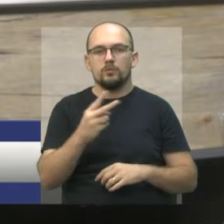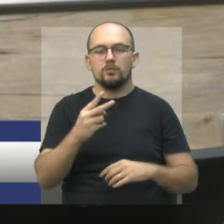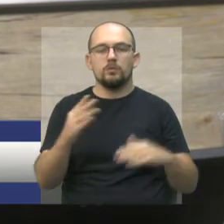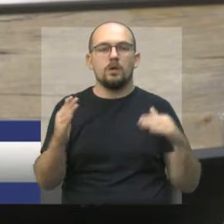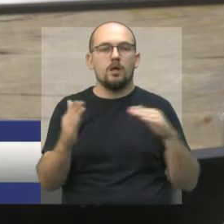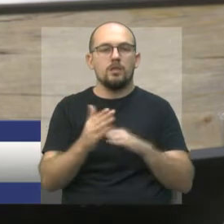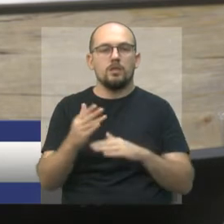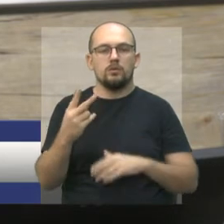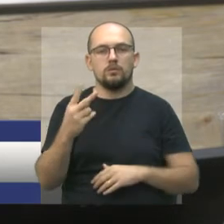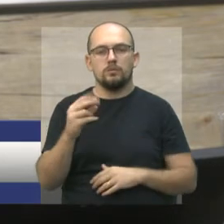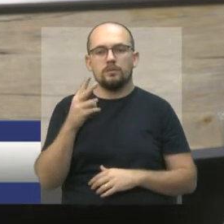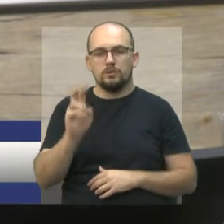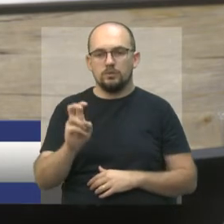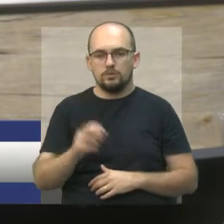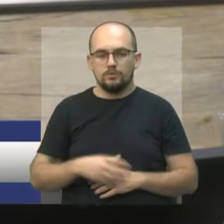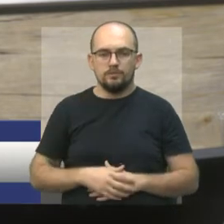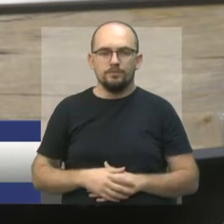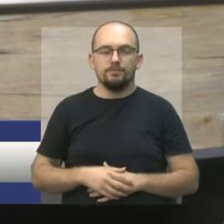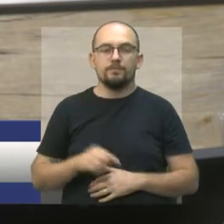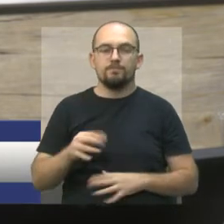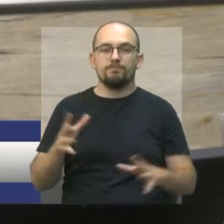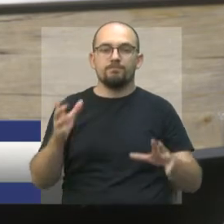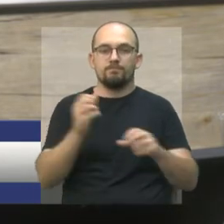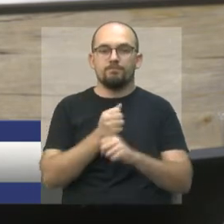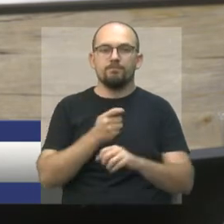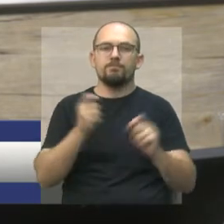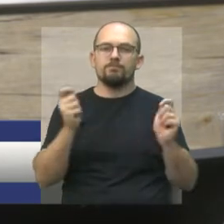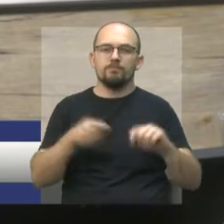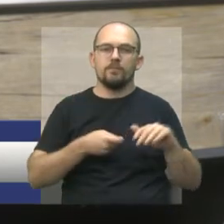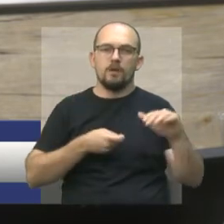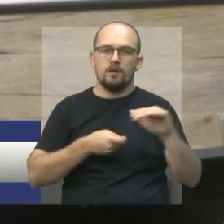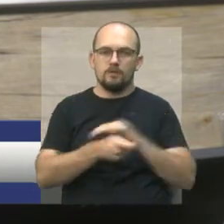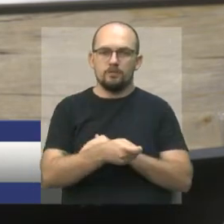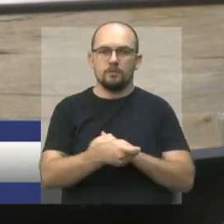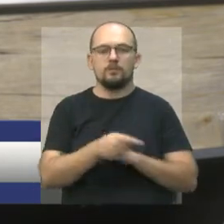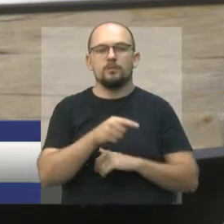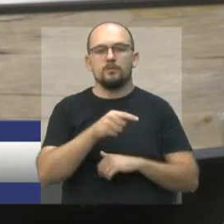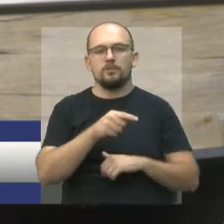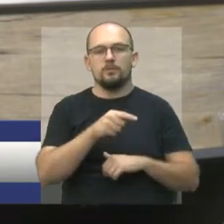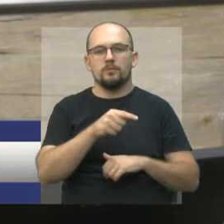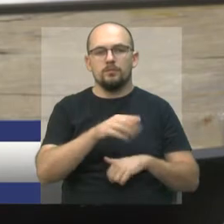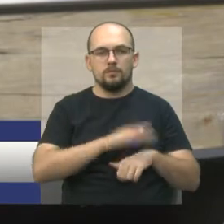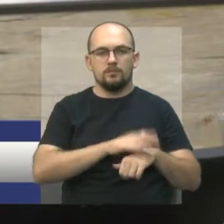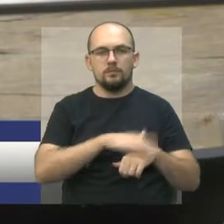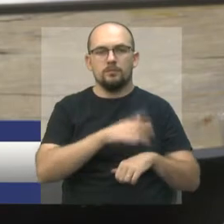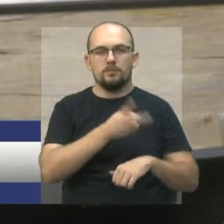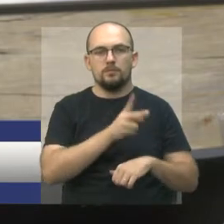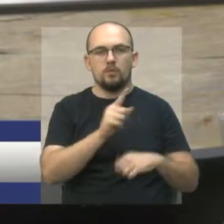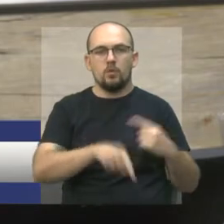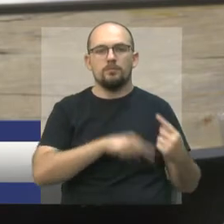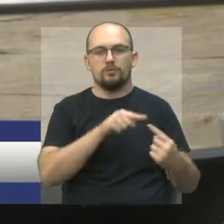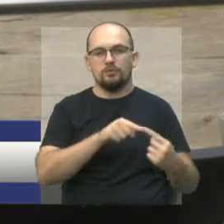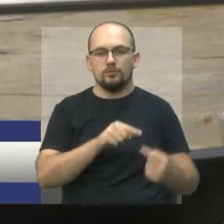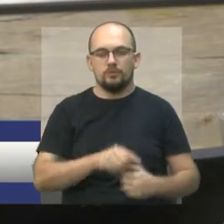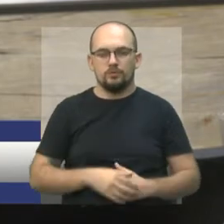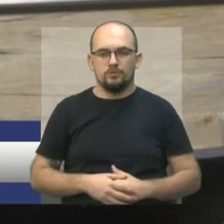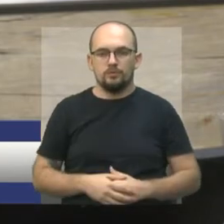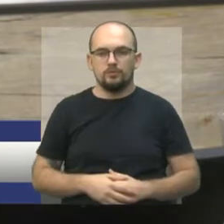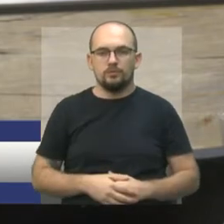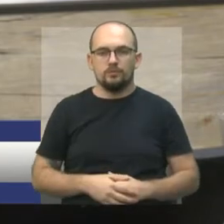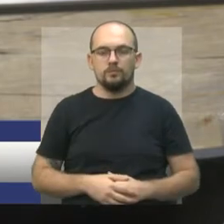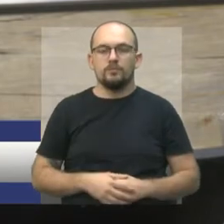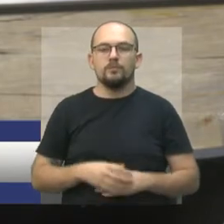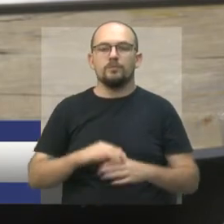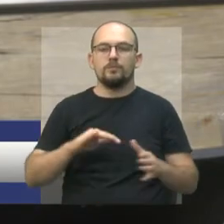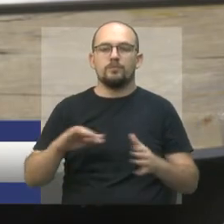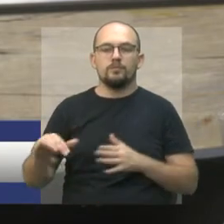a 2025, montante apto à efetivação deste objetivo. Emenda